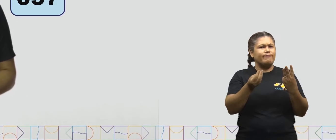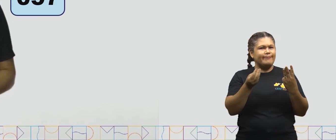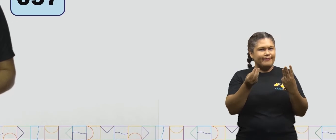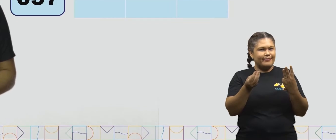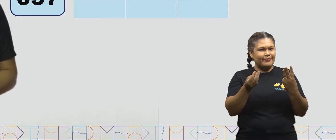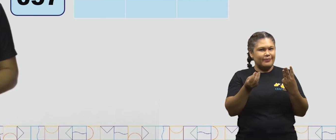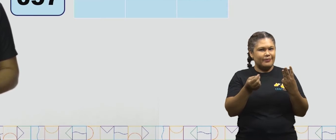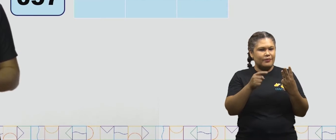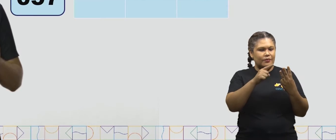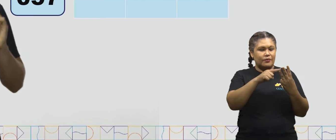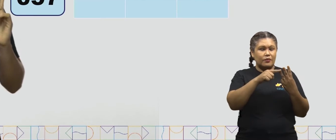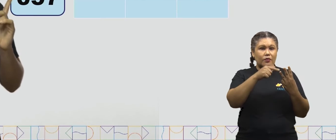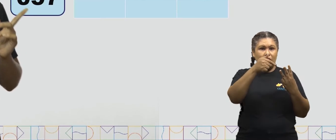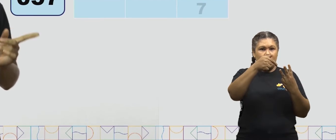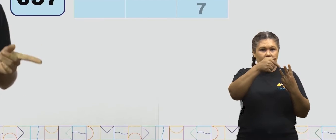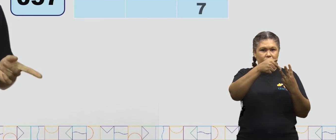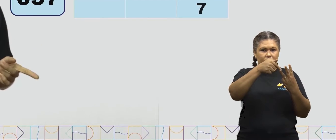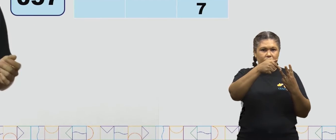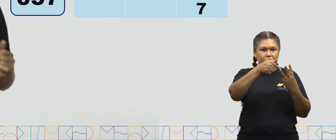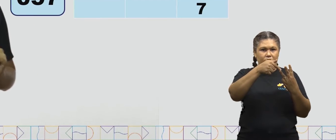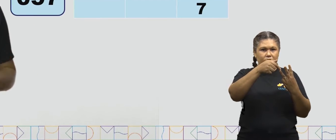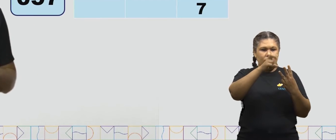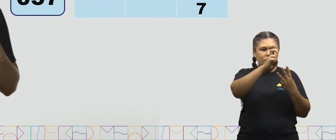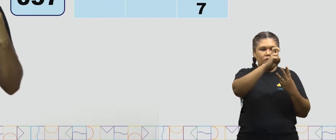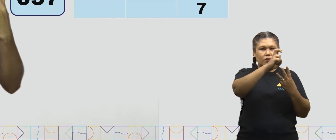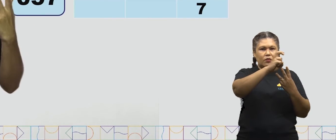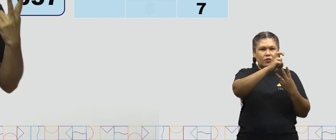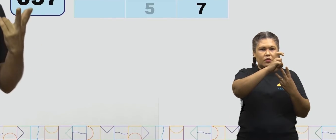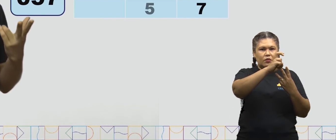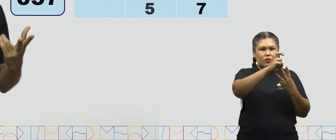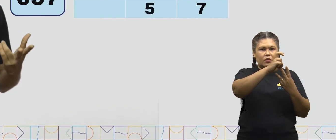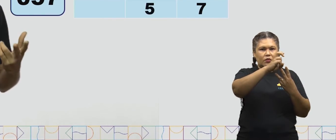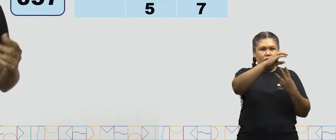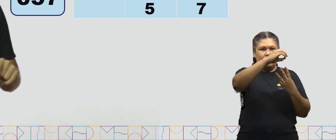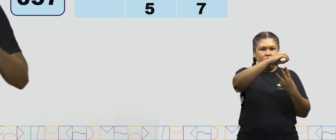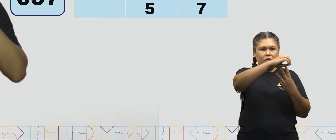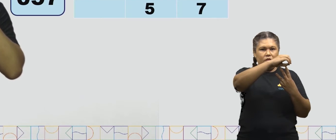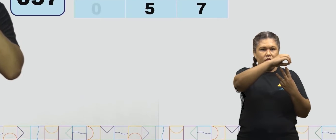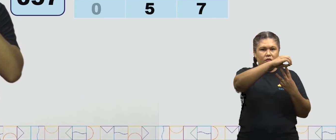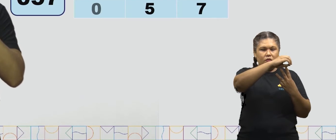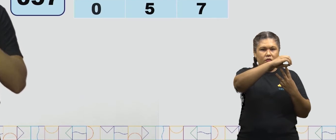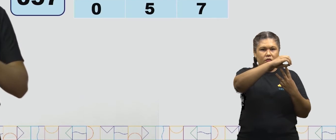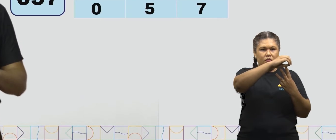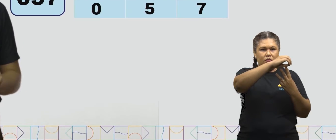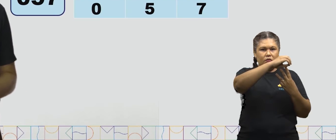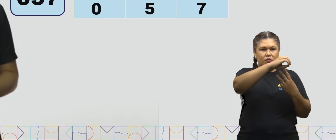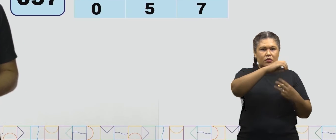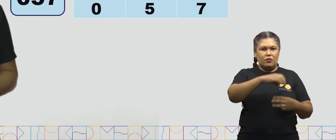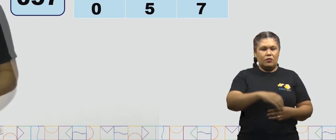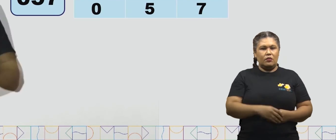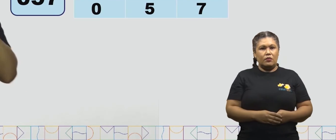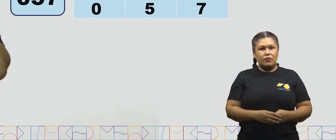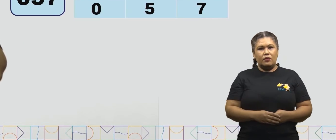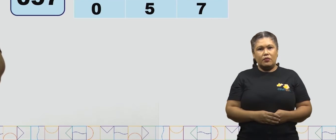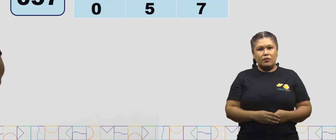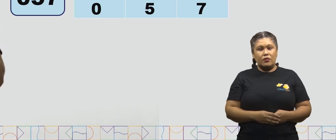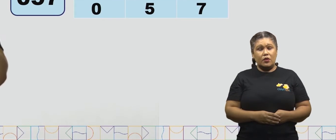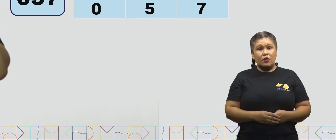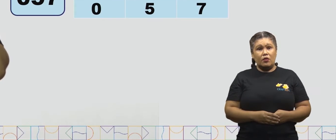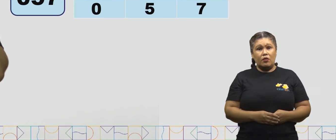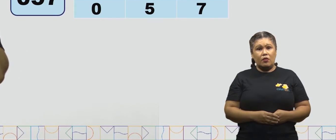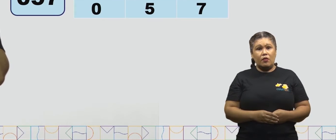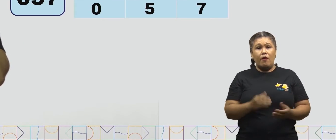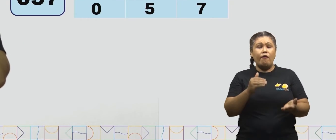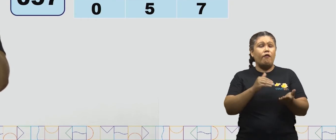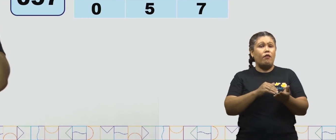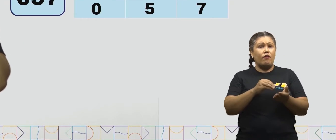seguinte forma: o 7 fica na unidade, o 5 na dezena e o 0 na centena. E nós temos